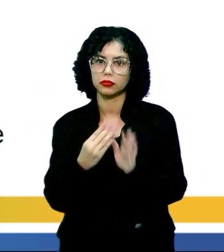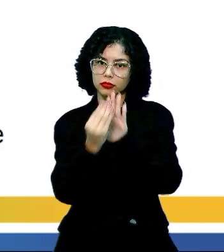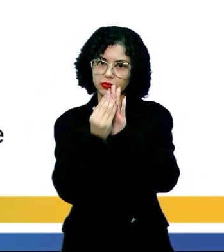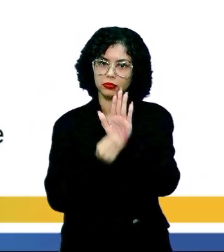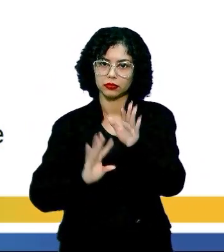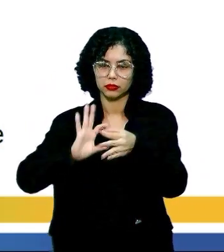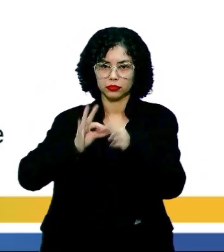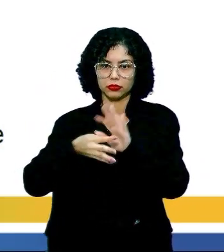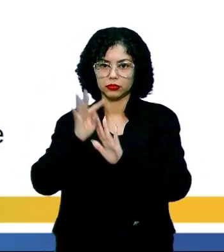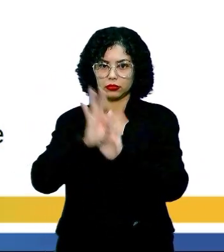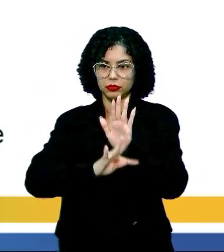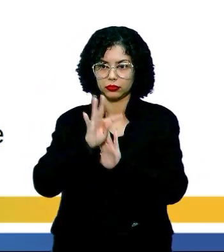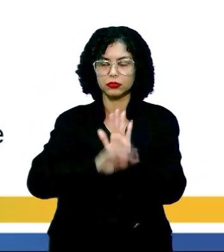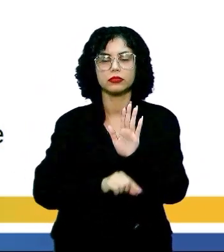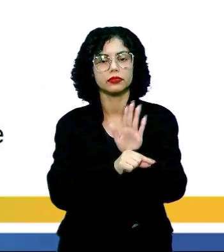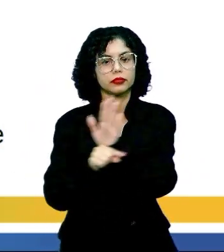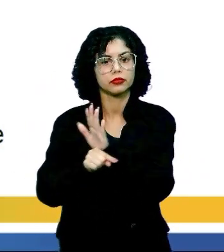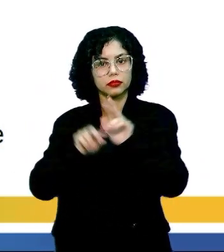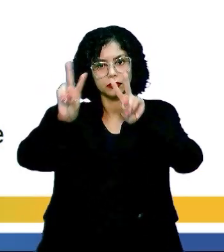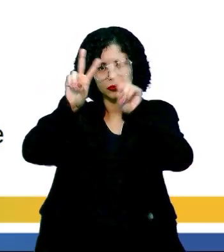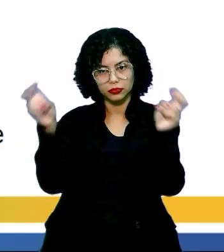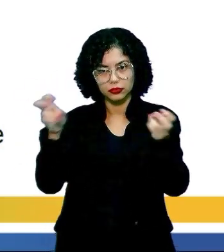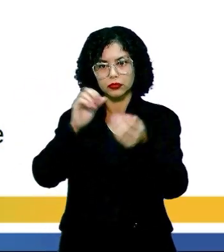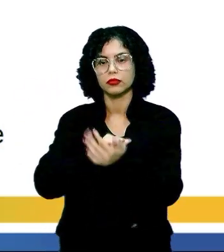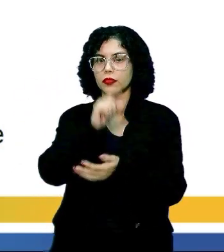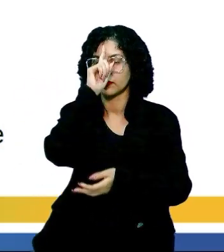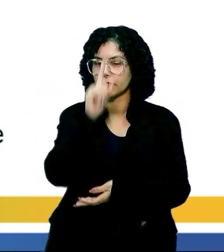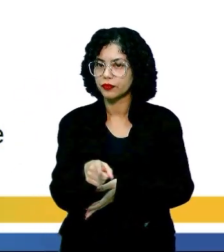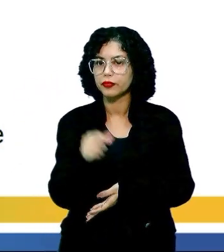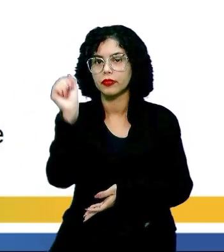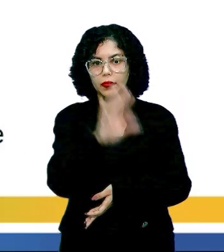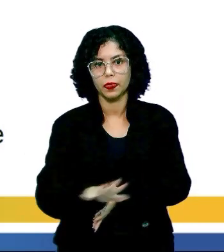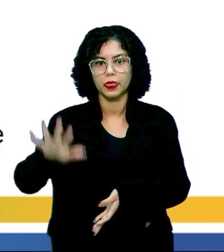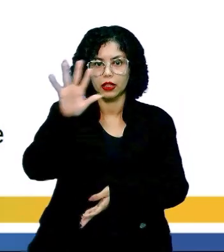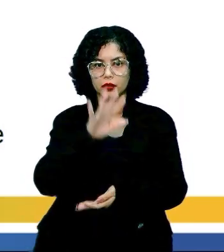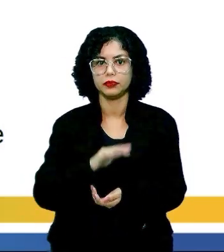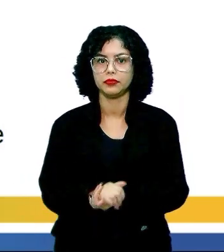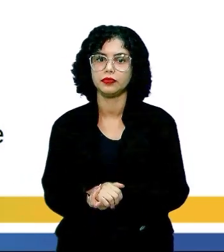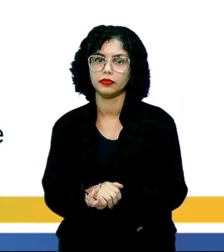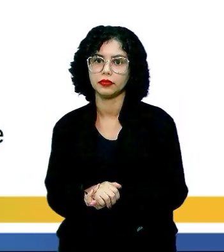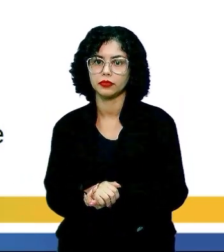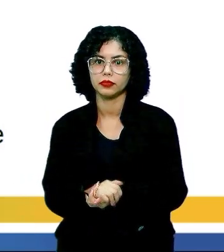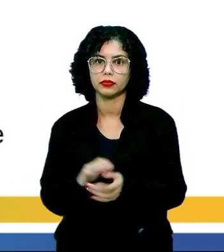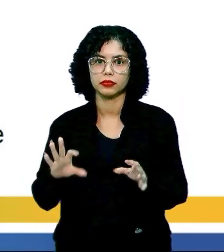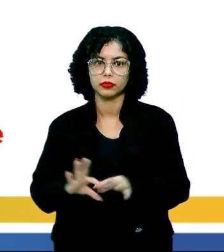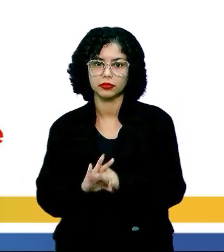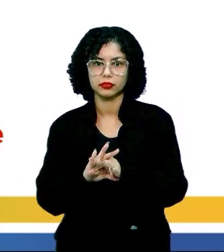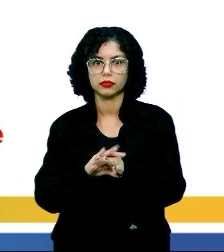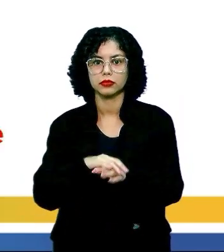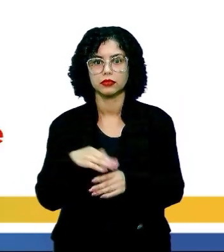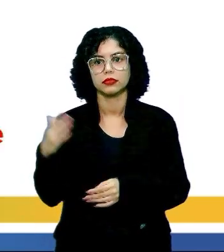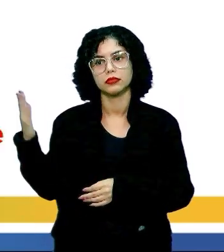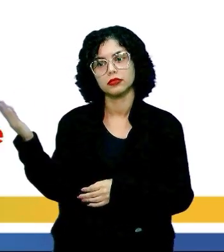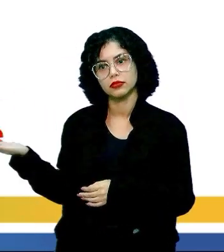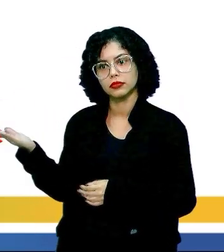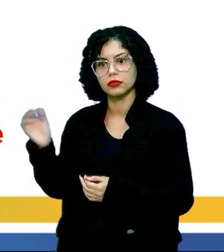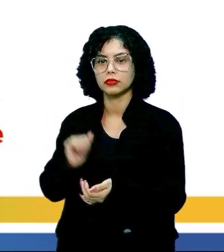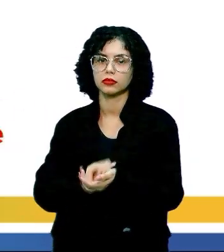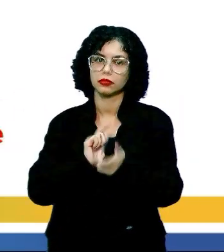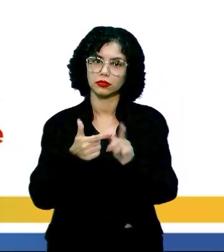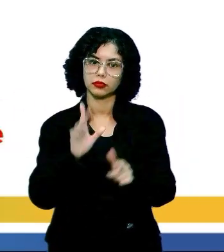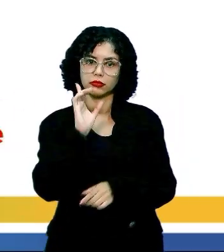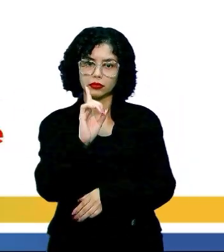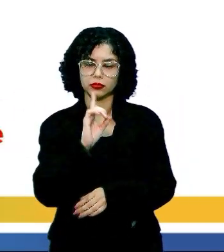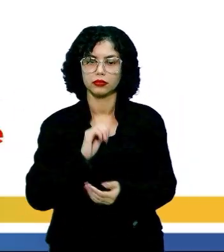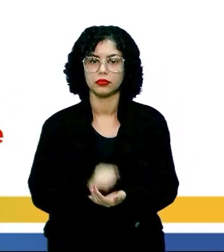ter esse esse contextualização que vai estar abordado em um texto do comandos ao geral e a gente vai buscar associar como a gente tem pouco tempo a gente já vai